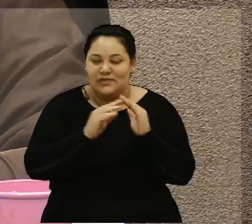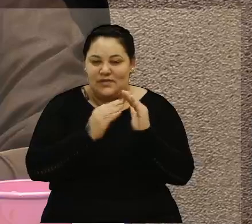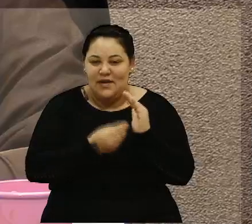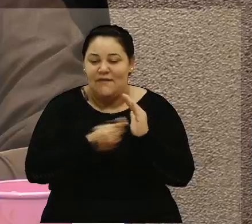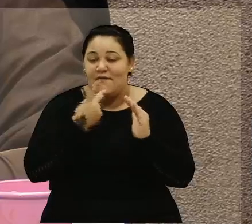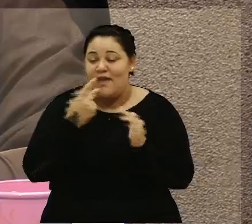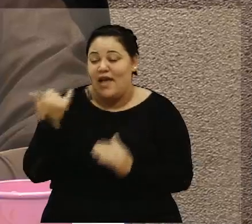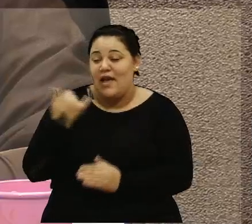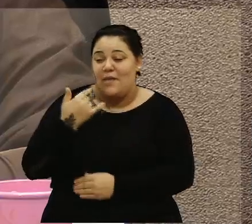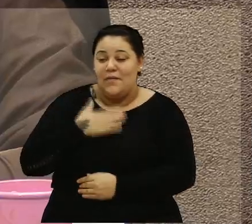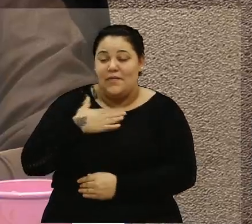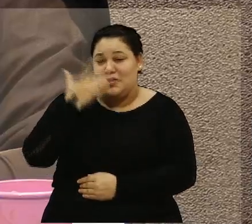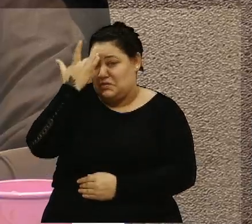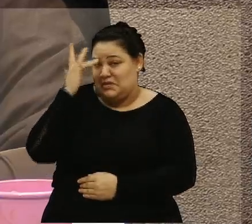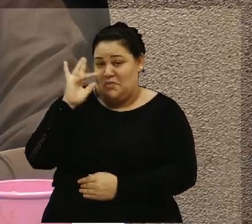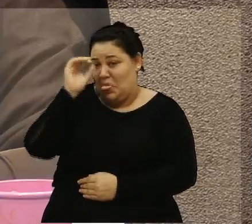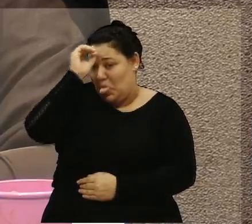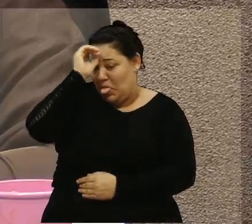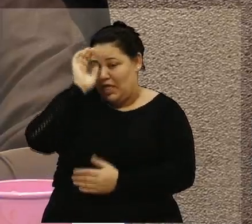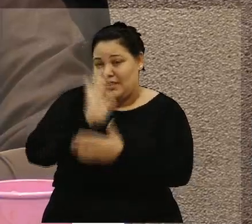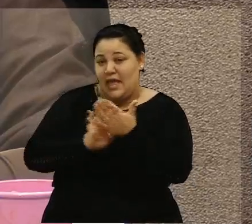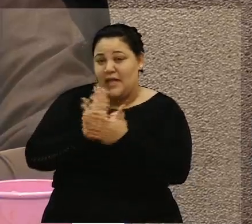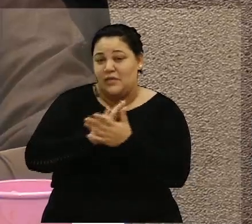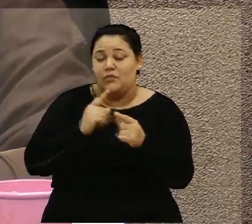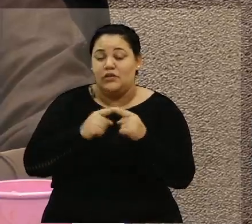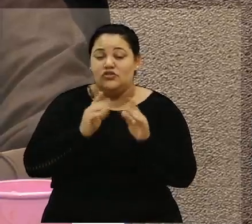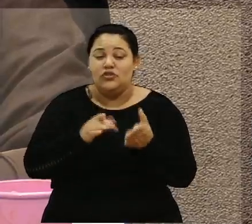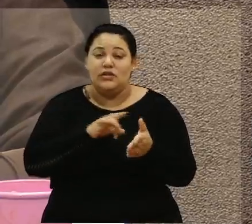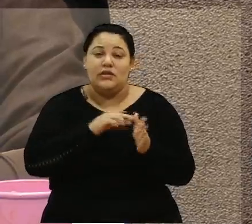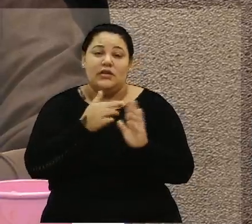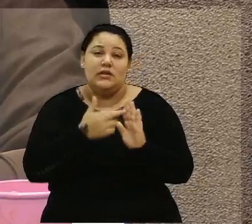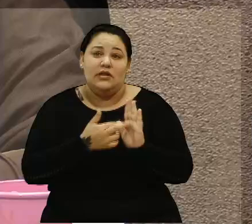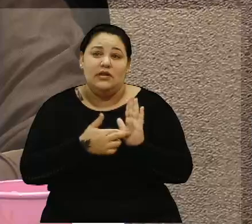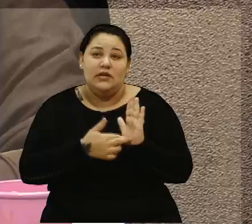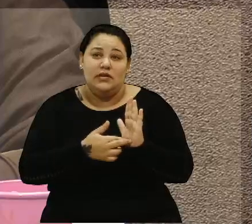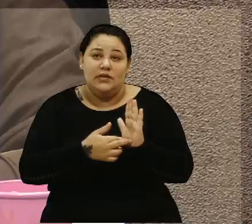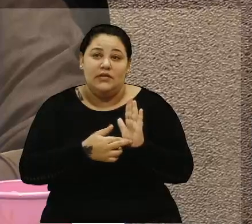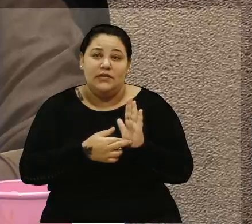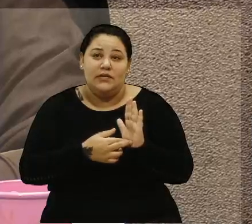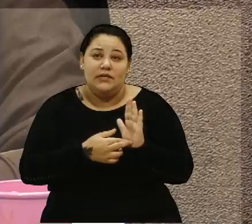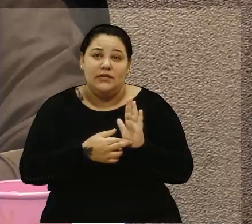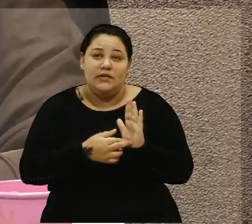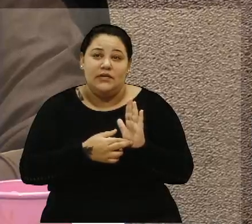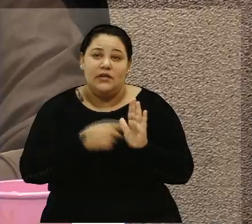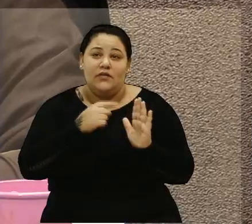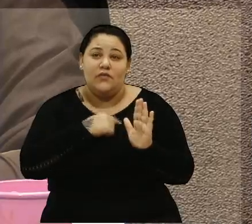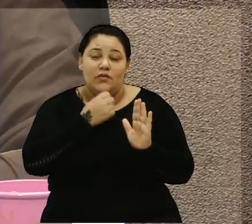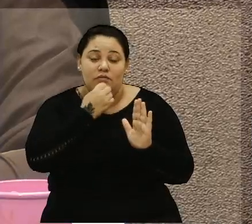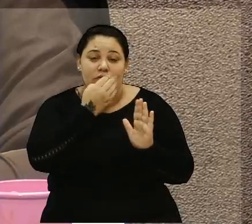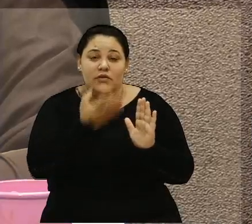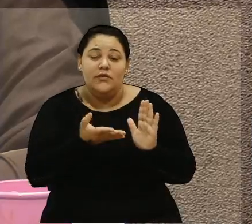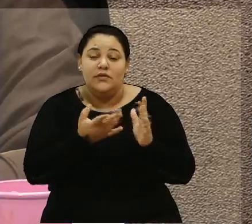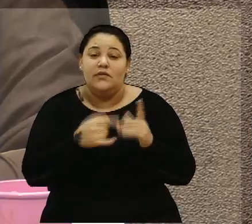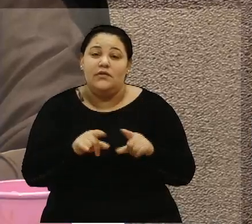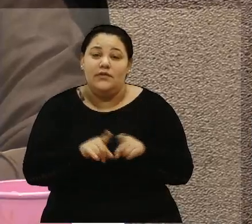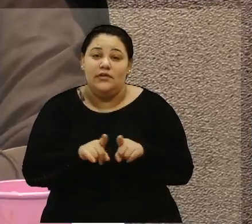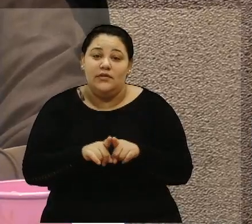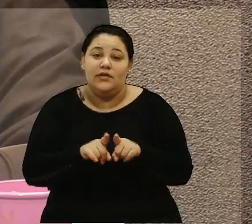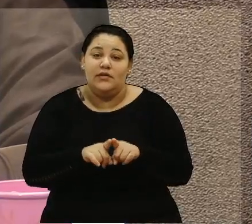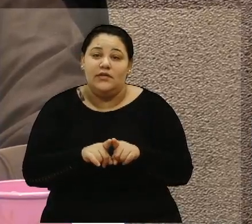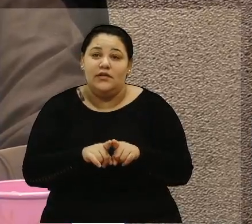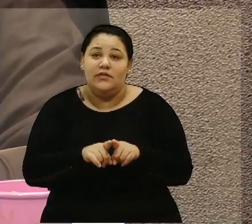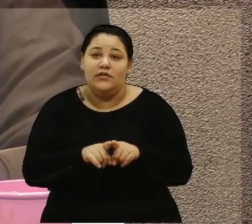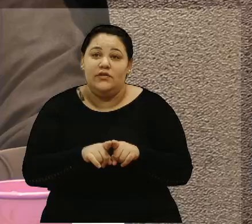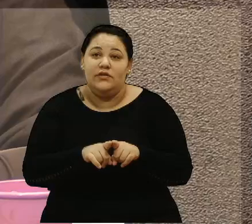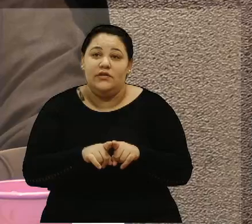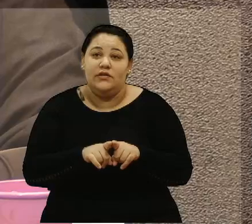disseram que eu não sabia de nada porque já existe regramento. E aí eu vou desabafar aqui, vereador, o senhor que tem conhecimento na